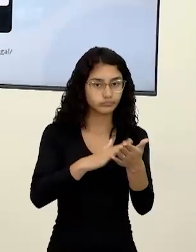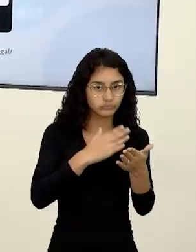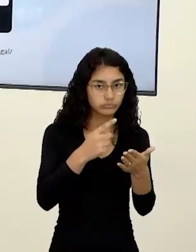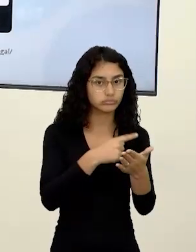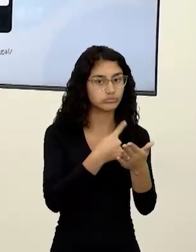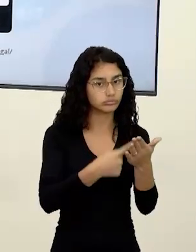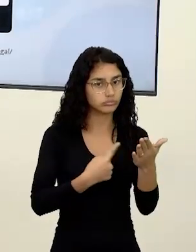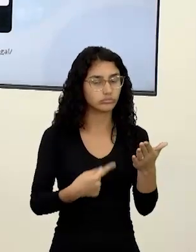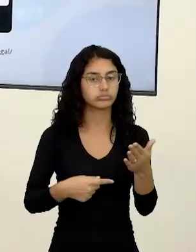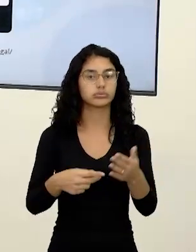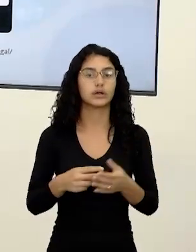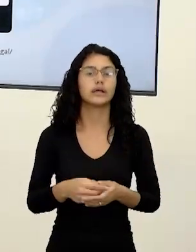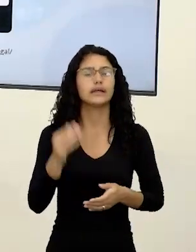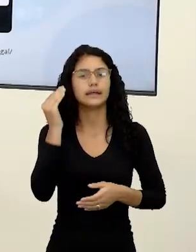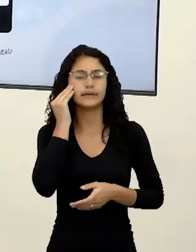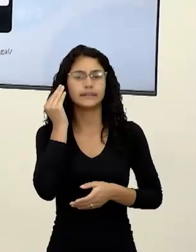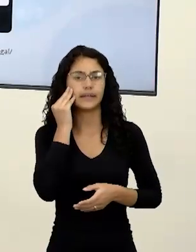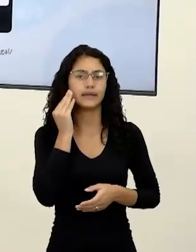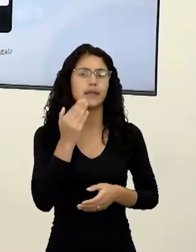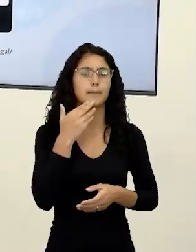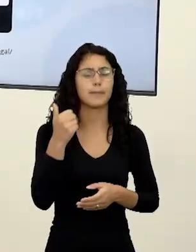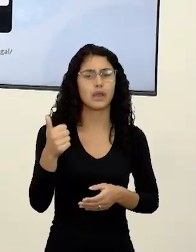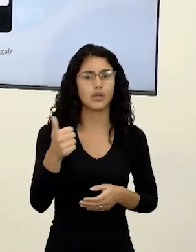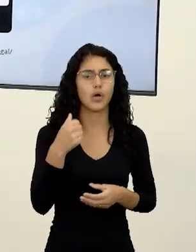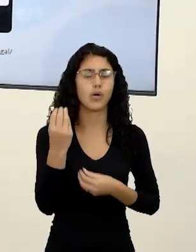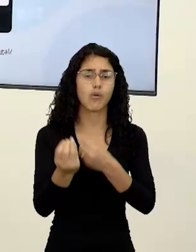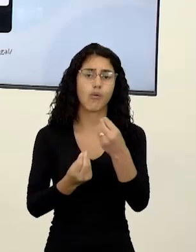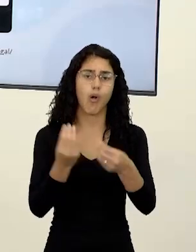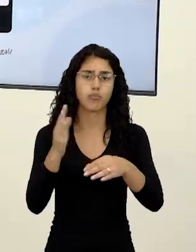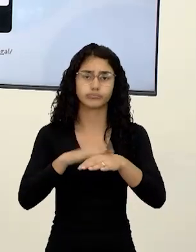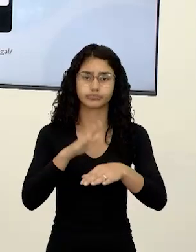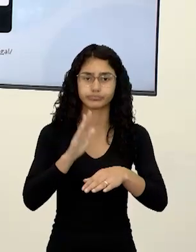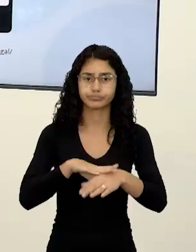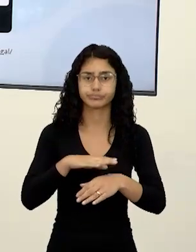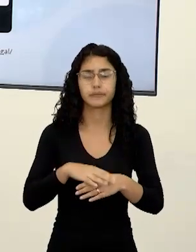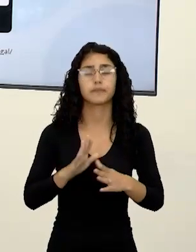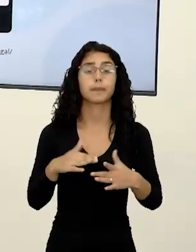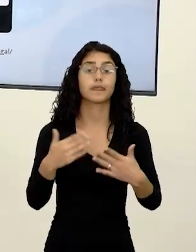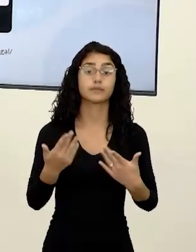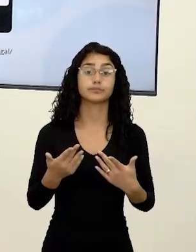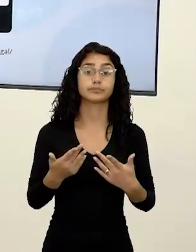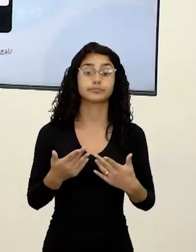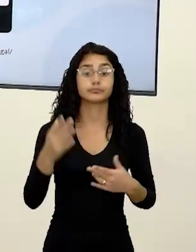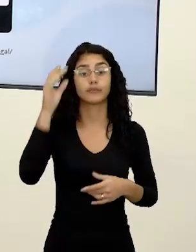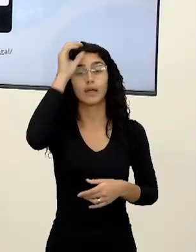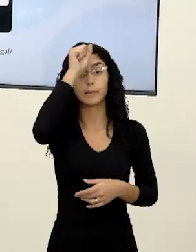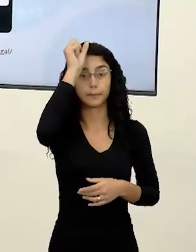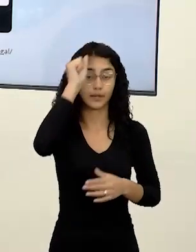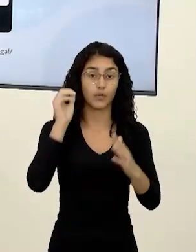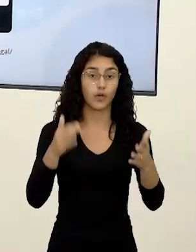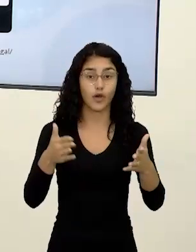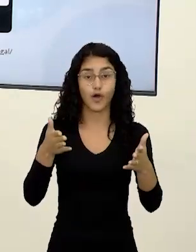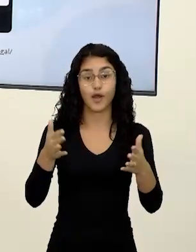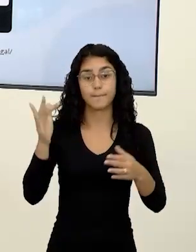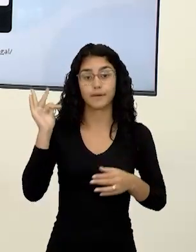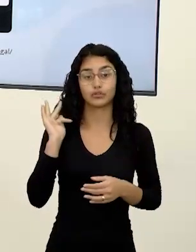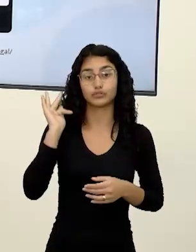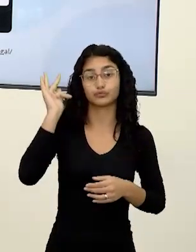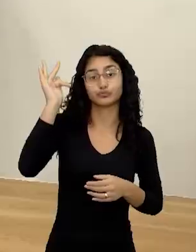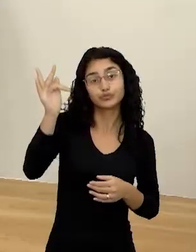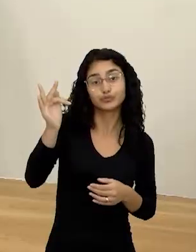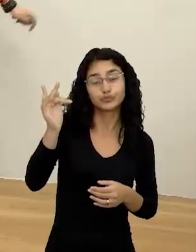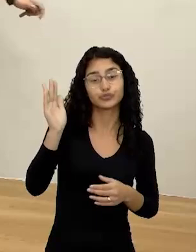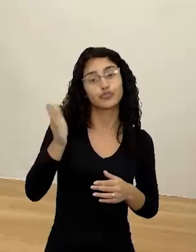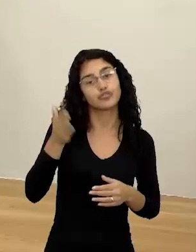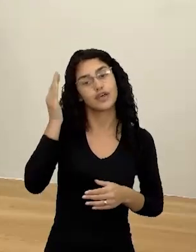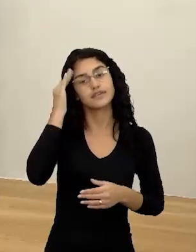esses direitos, essas licenças e como elas funcionam, né? E aquilo, aprendam de agora pra quando vocês não chegarem igual a gente, que